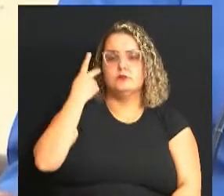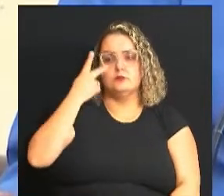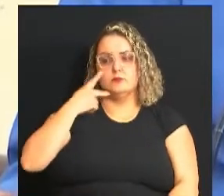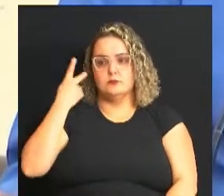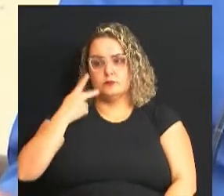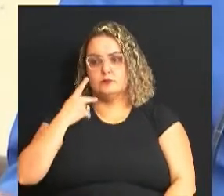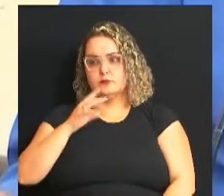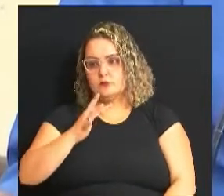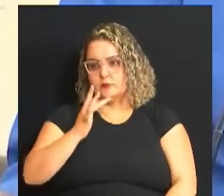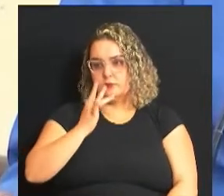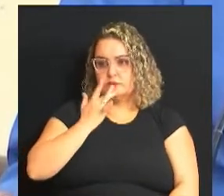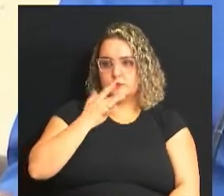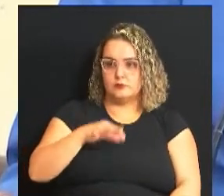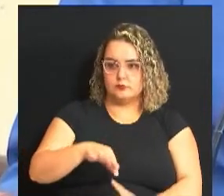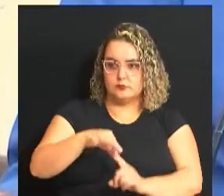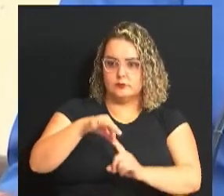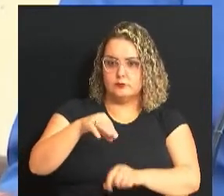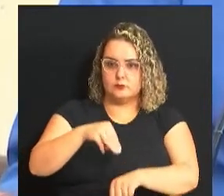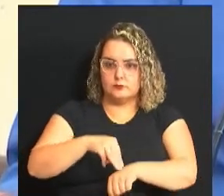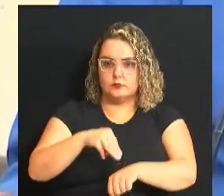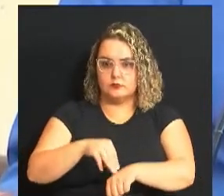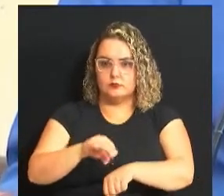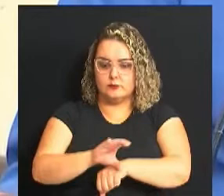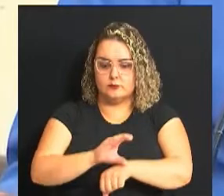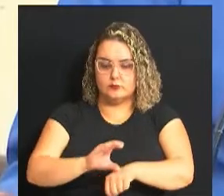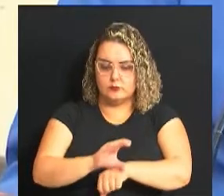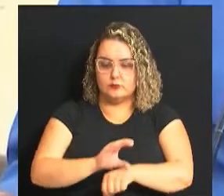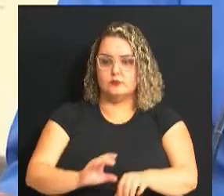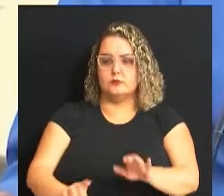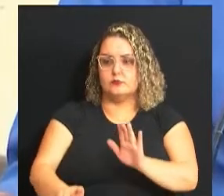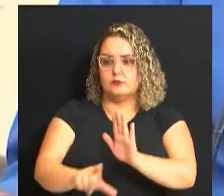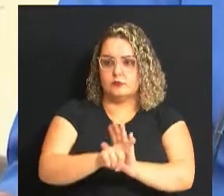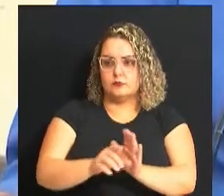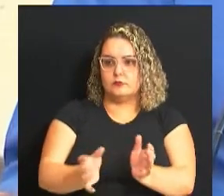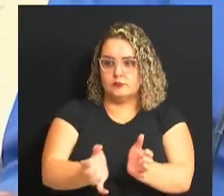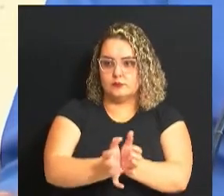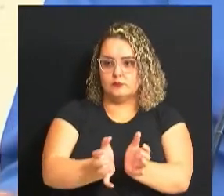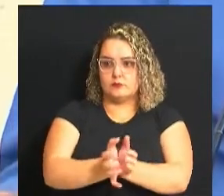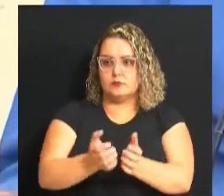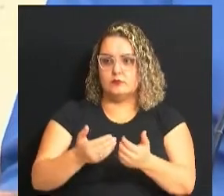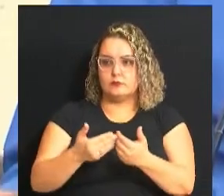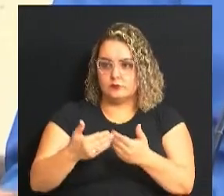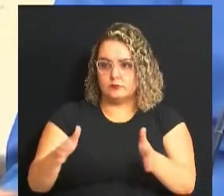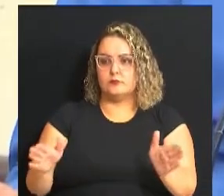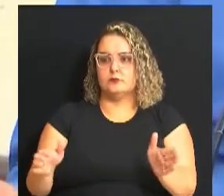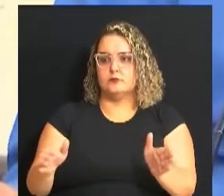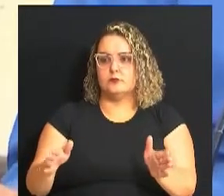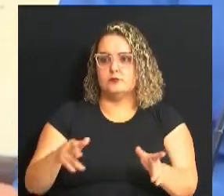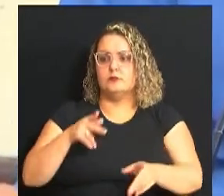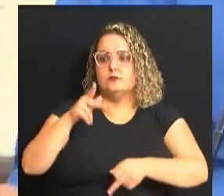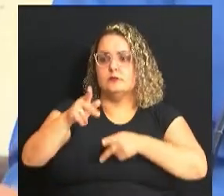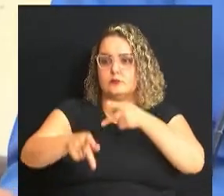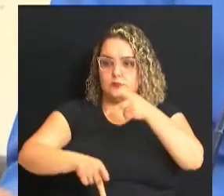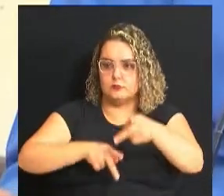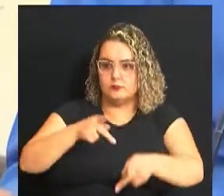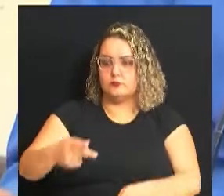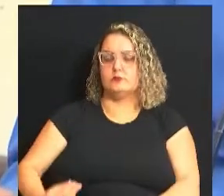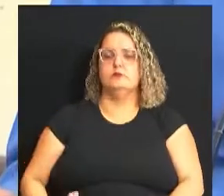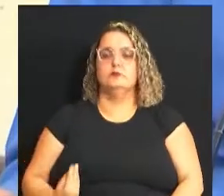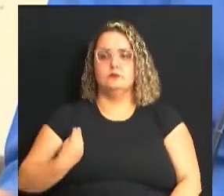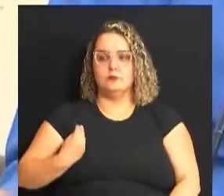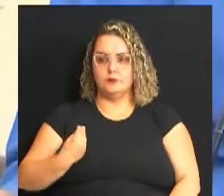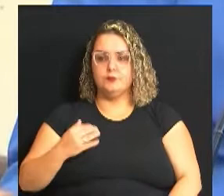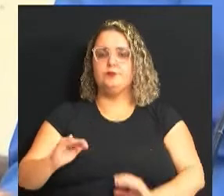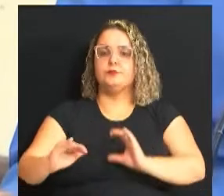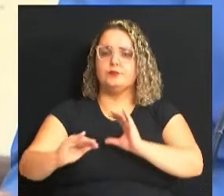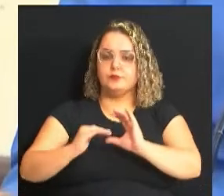prioridade aos membros da comissão. Abrimos as perguntas ao público presente e aos que